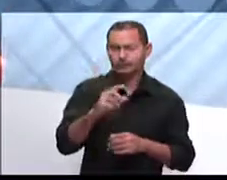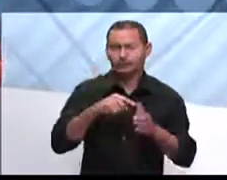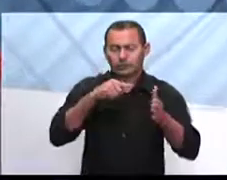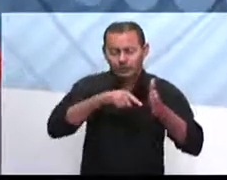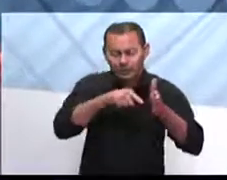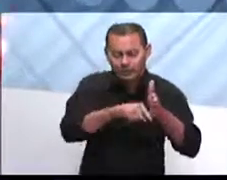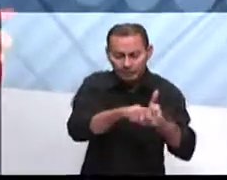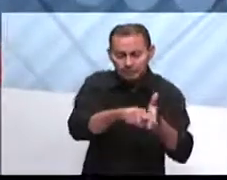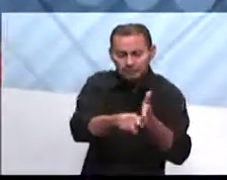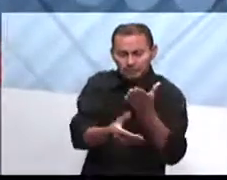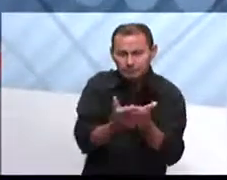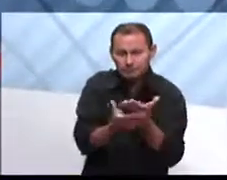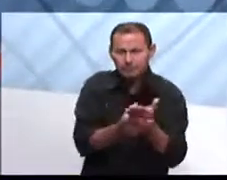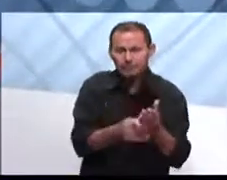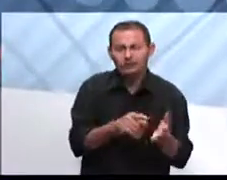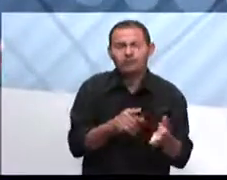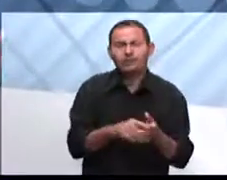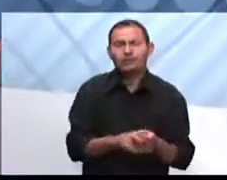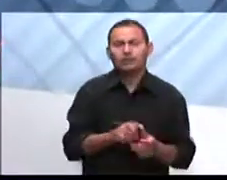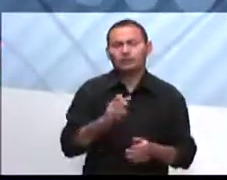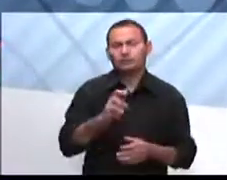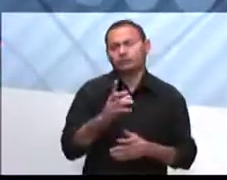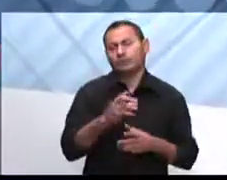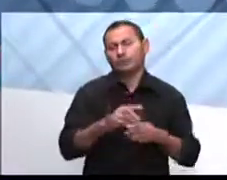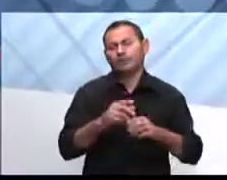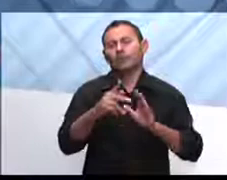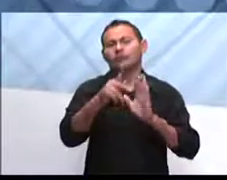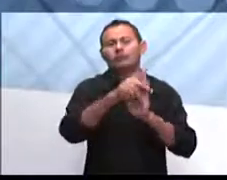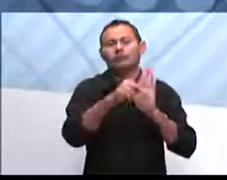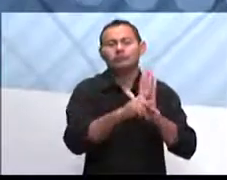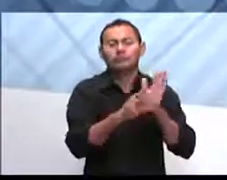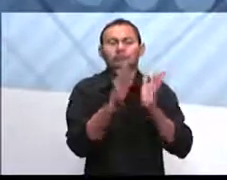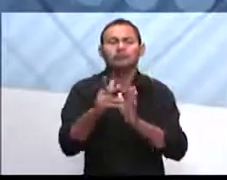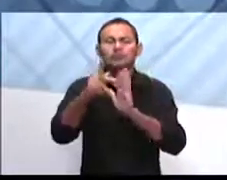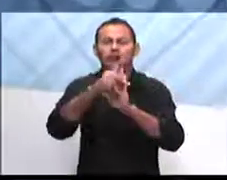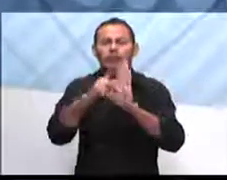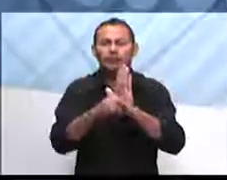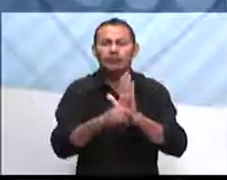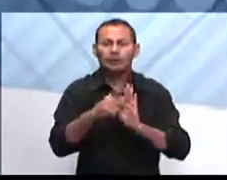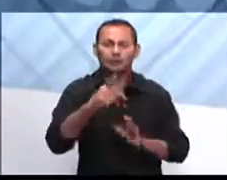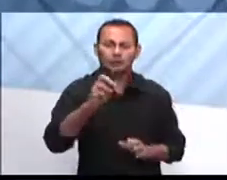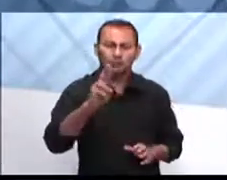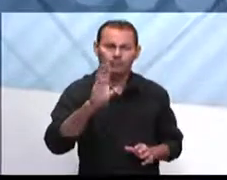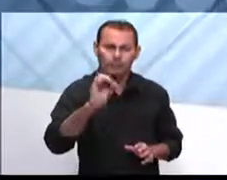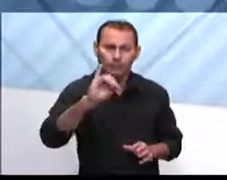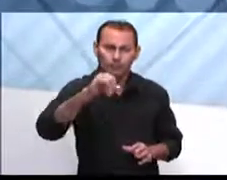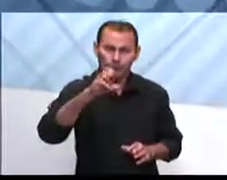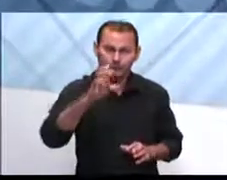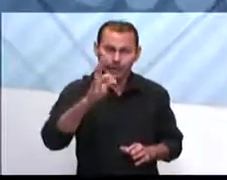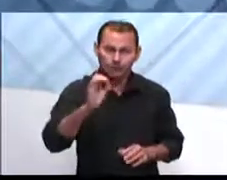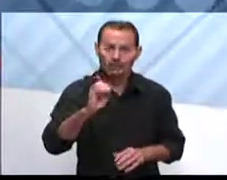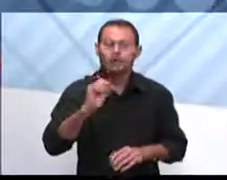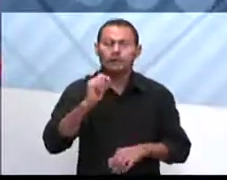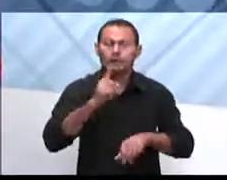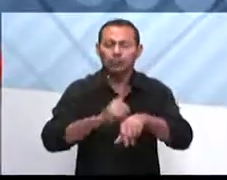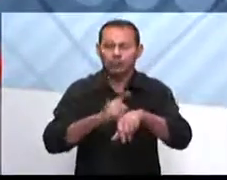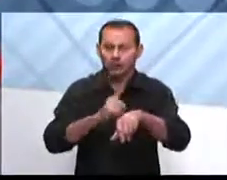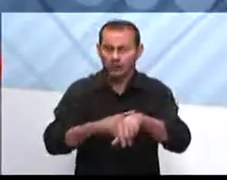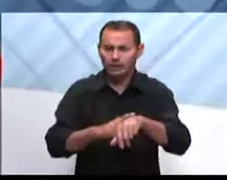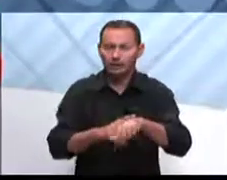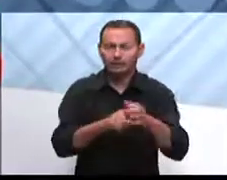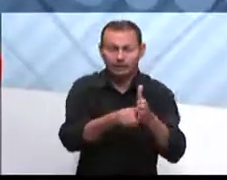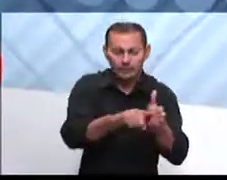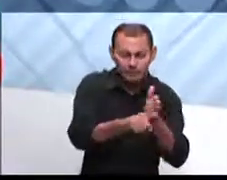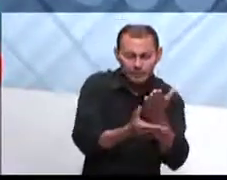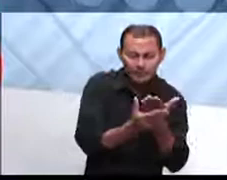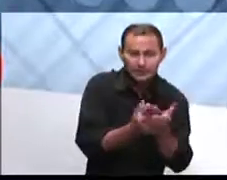da pesquisa, que é, né, a parte de projeto. Saber em que momento ela é pesquisa